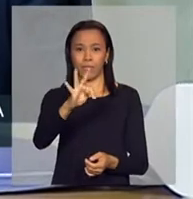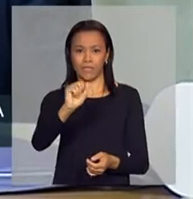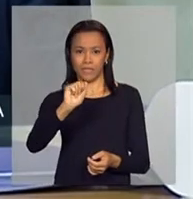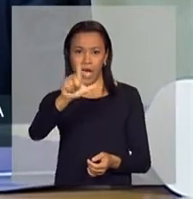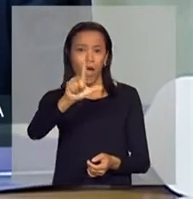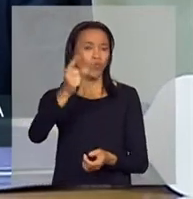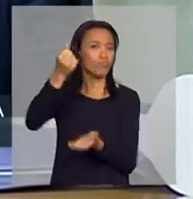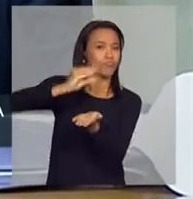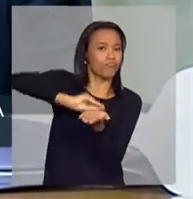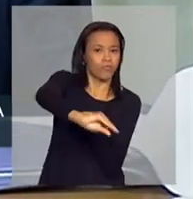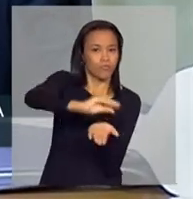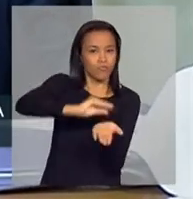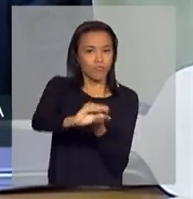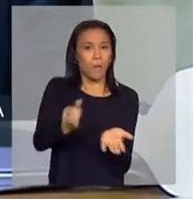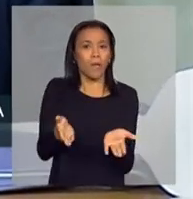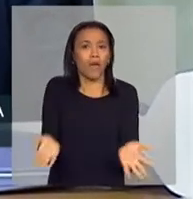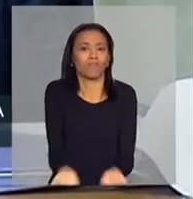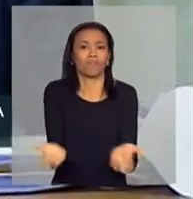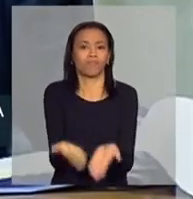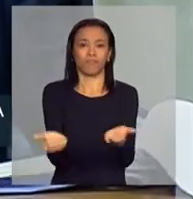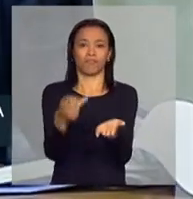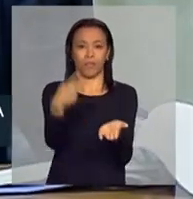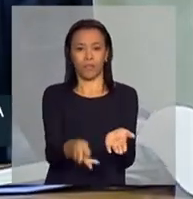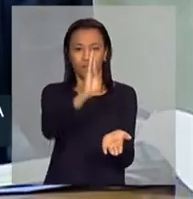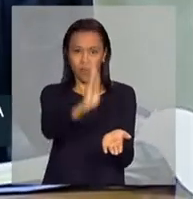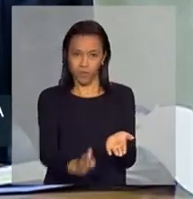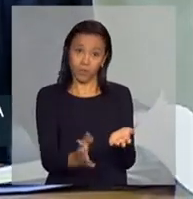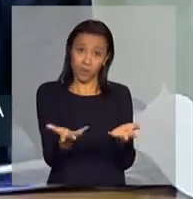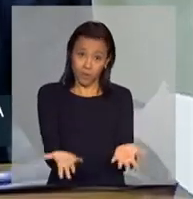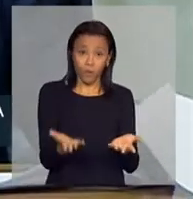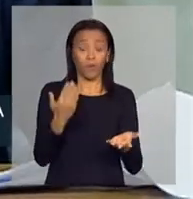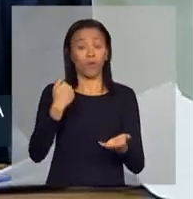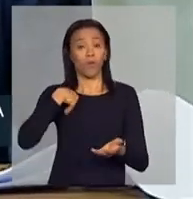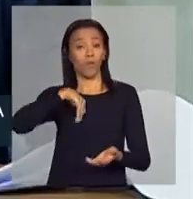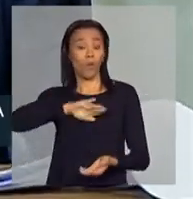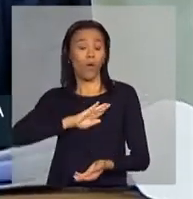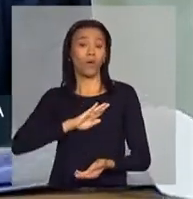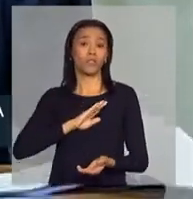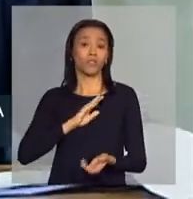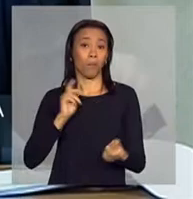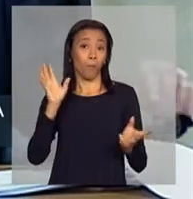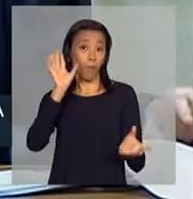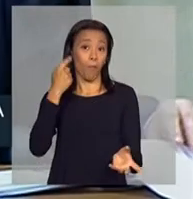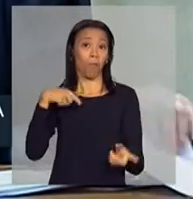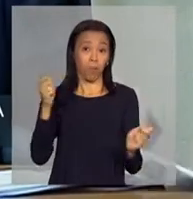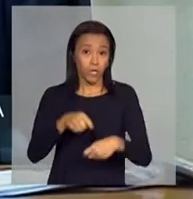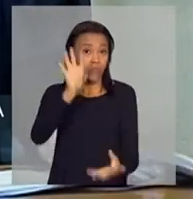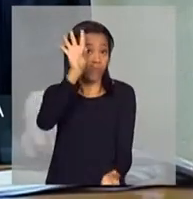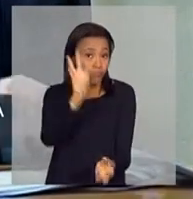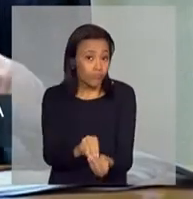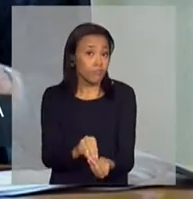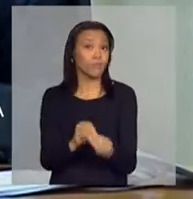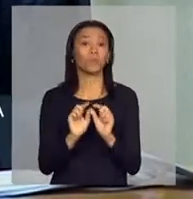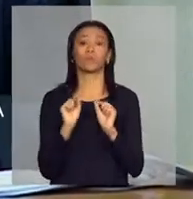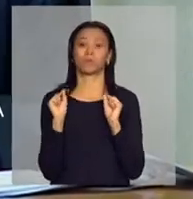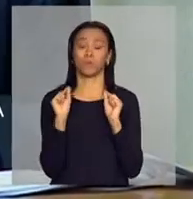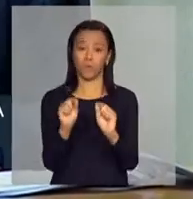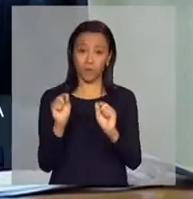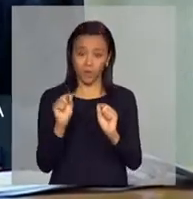aumento dos investimentos é tão O que podemos concluir o que